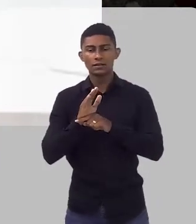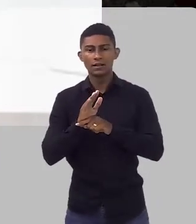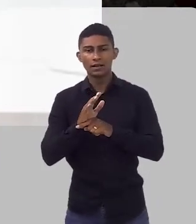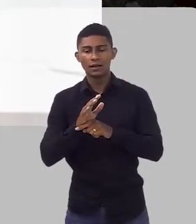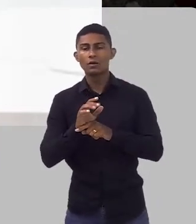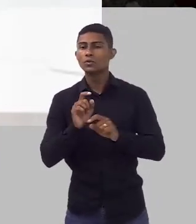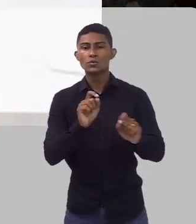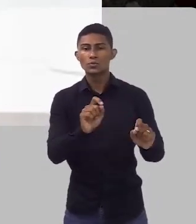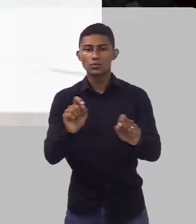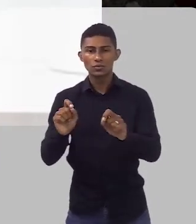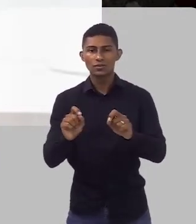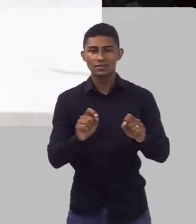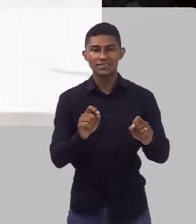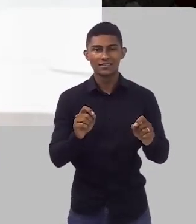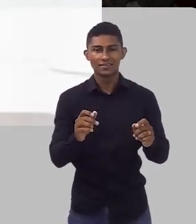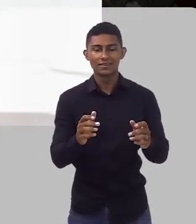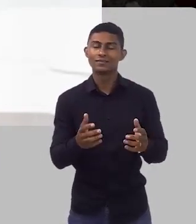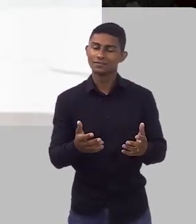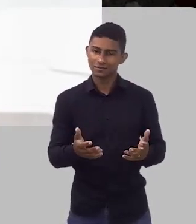prevenir essa